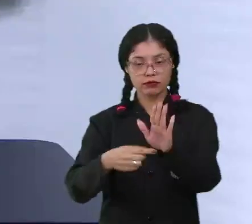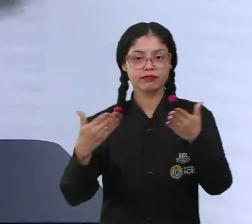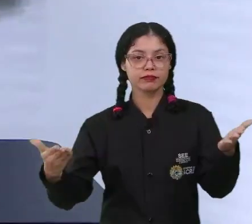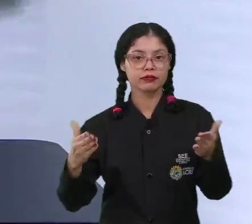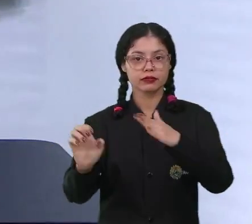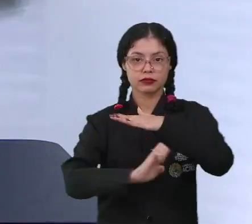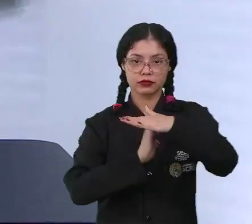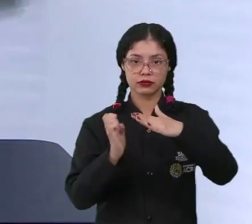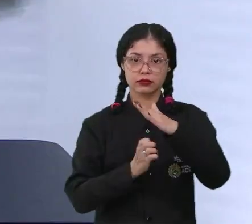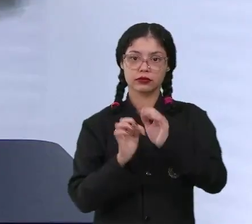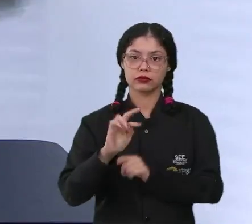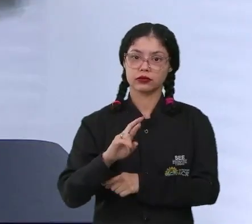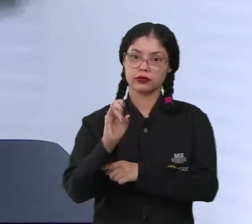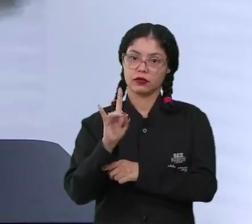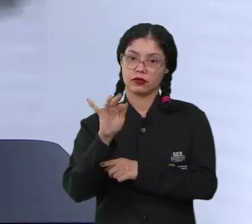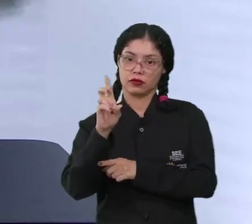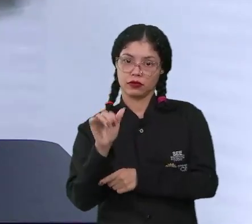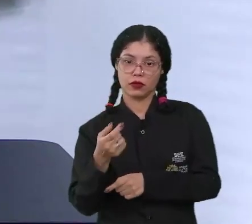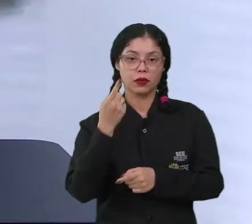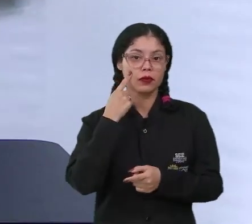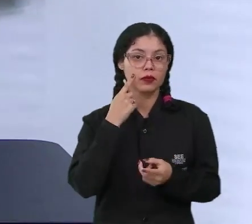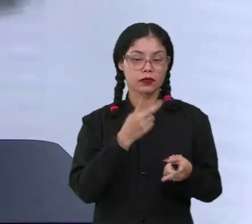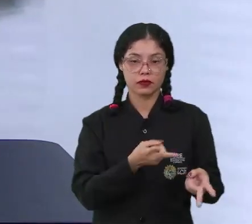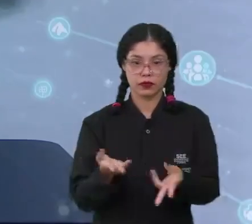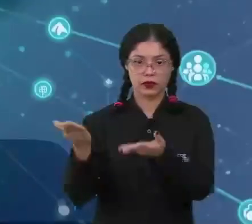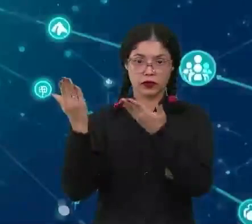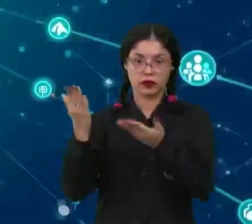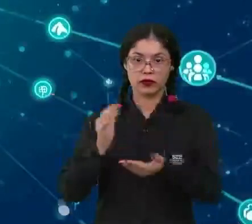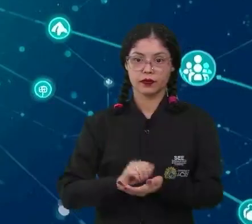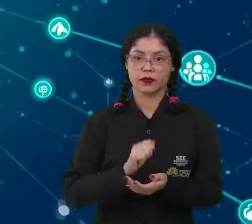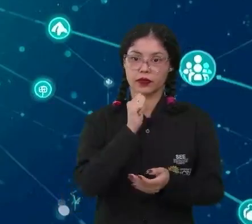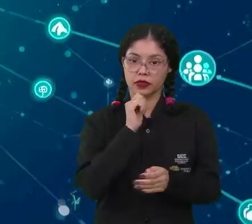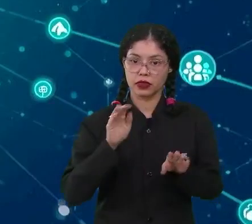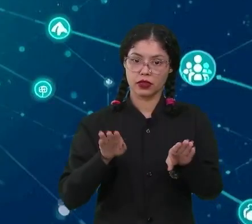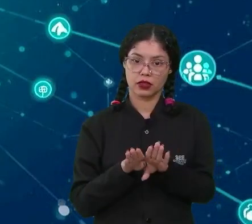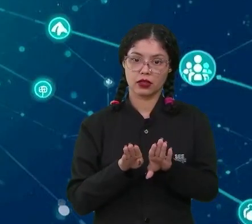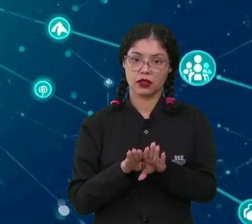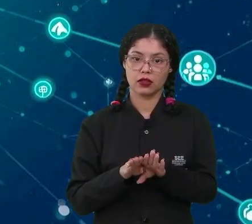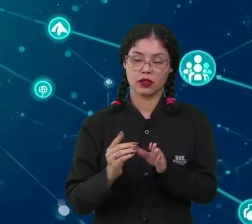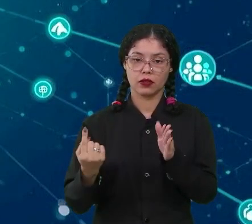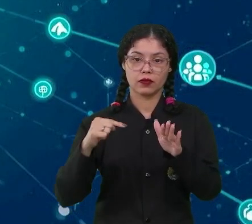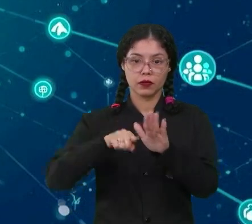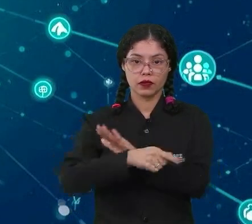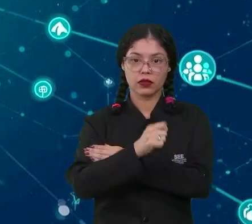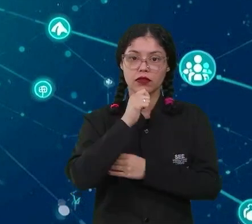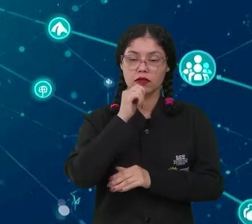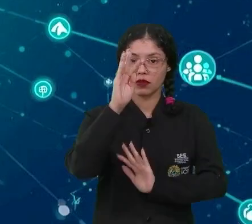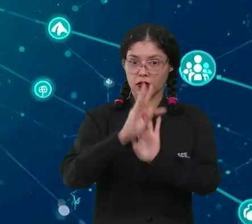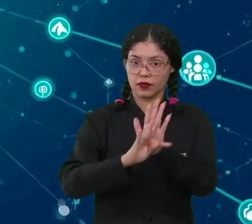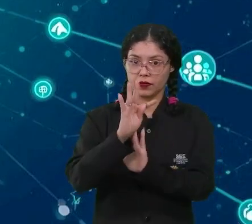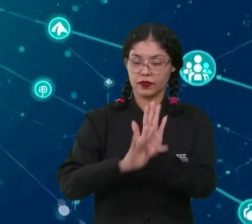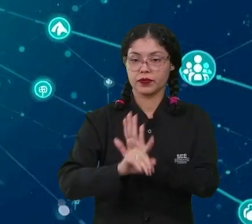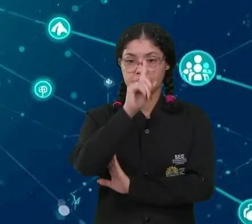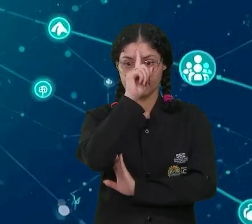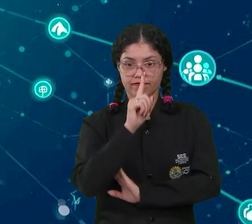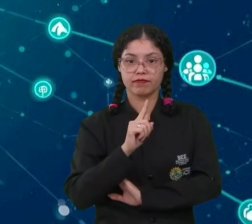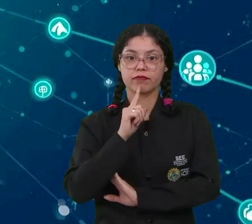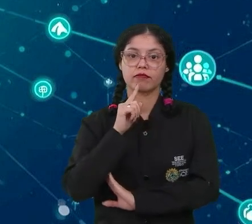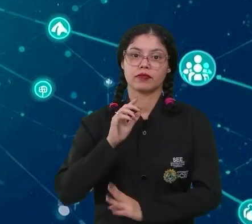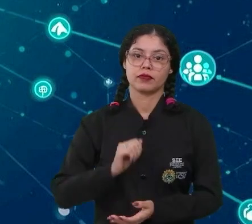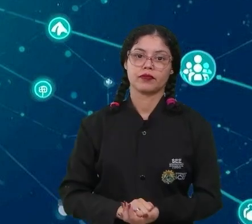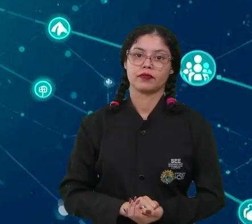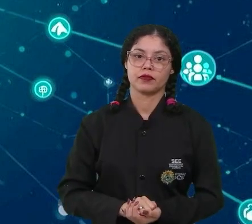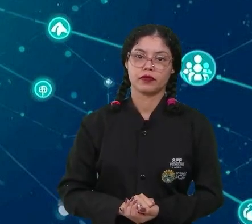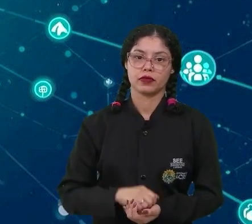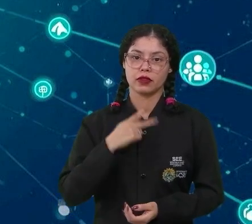dessas empresas transnacionais. Observem junto comigo aqui. Ao fundo do texto, nós temos uma imagem, e